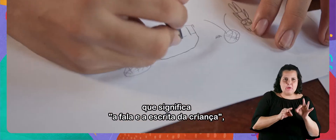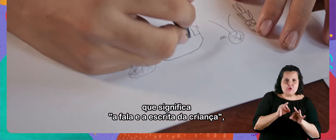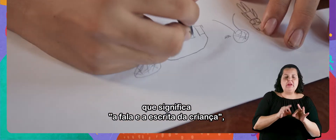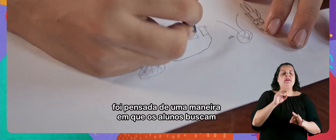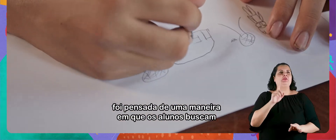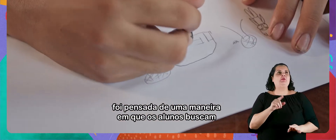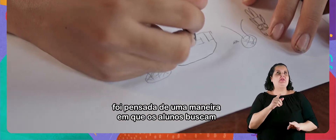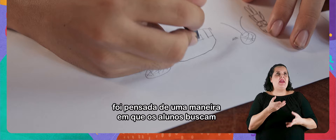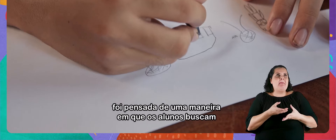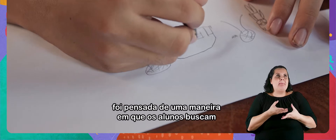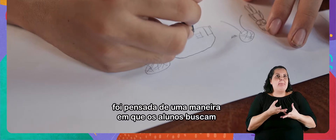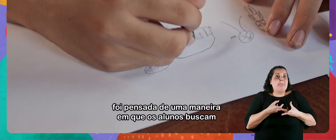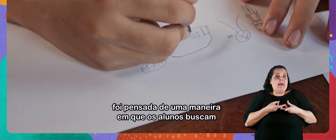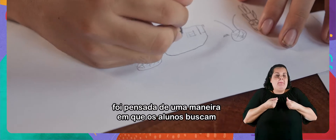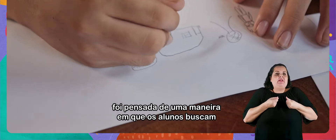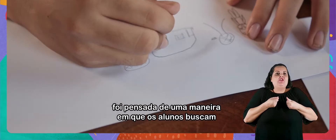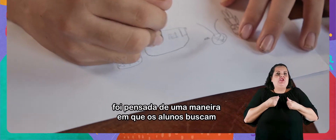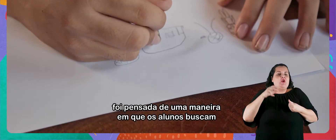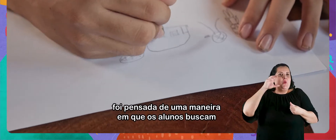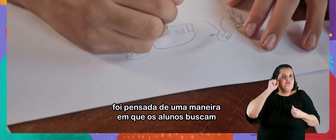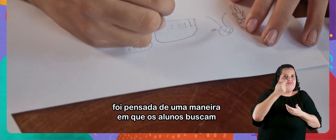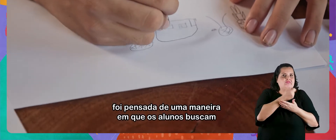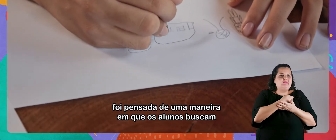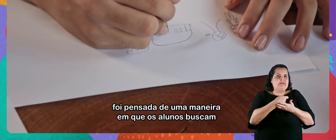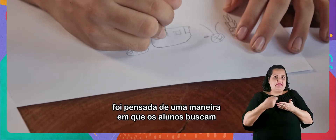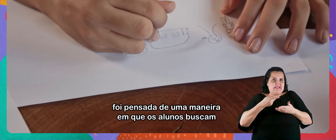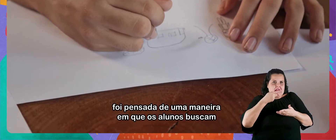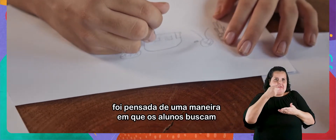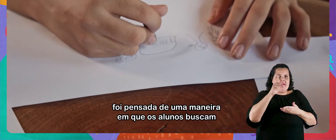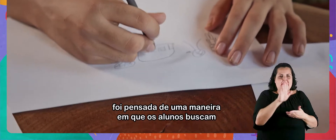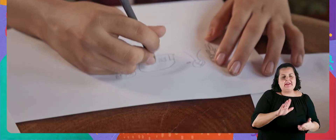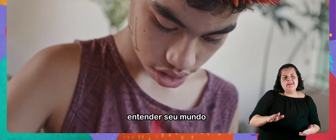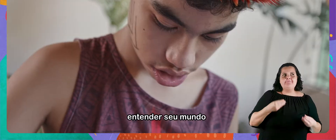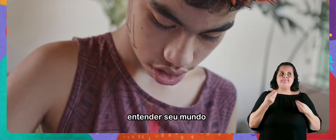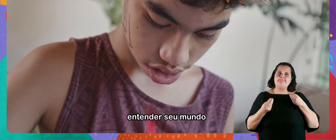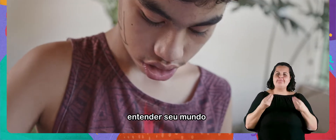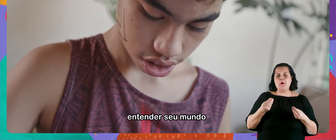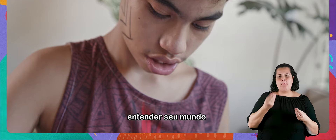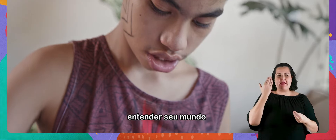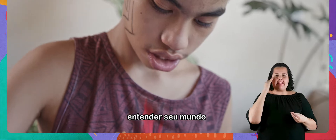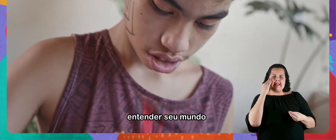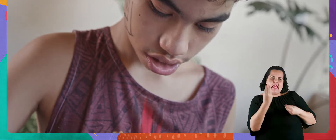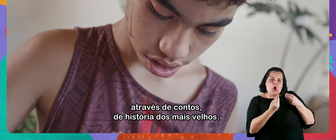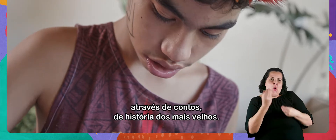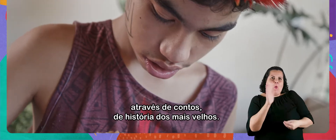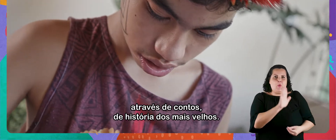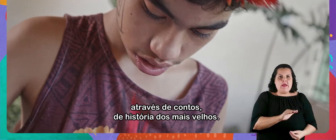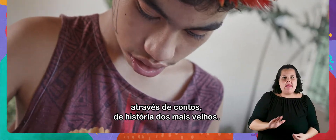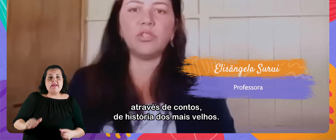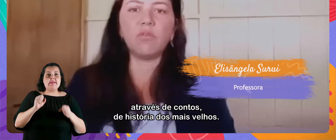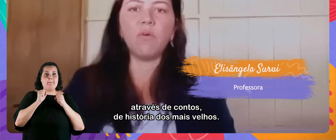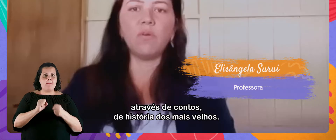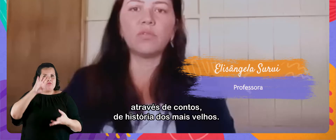da criança, ela foi pensada de uma maneira que os alunos buscam entender o seu mundo